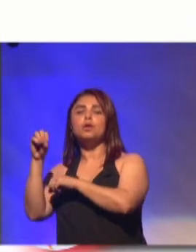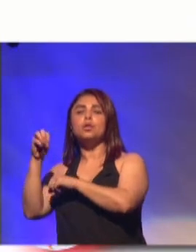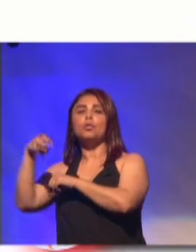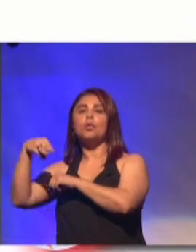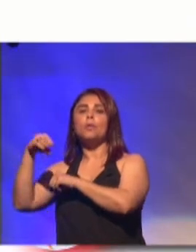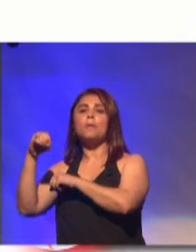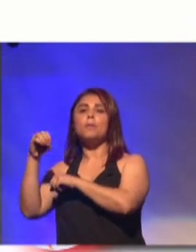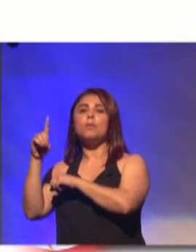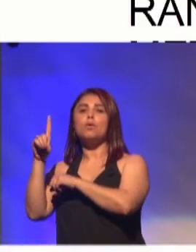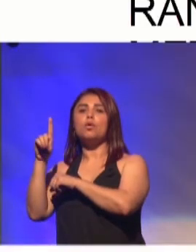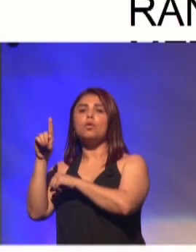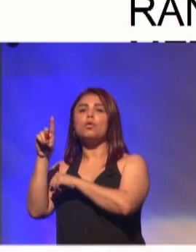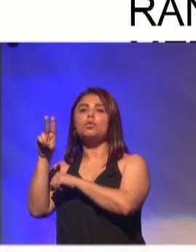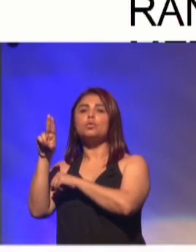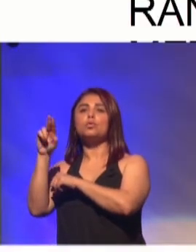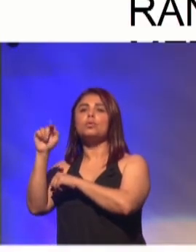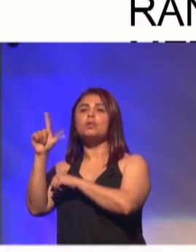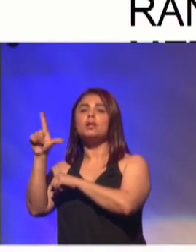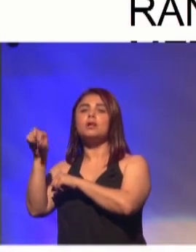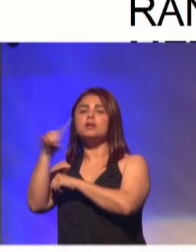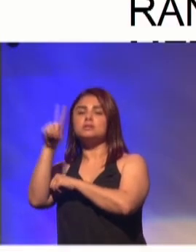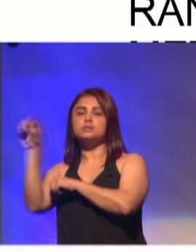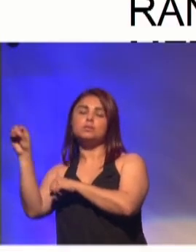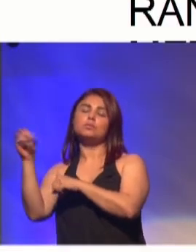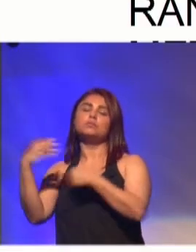é fundamentalmente